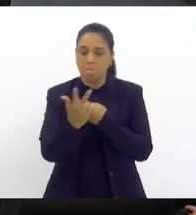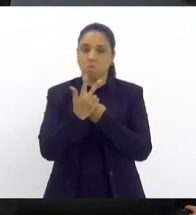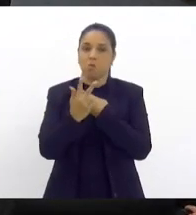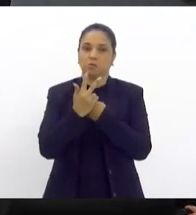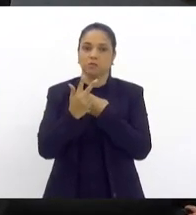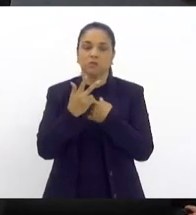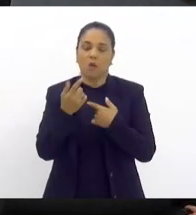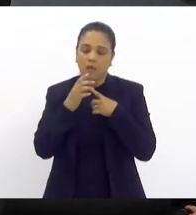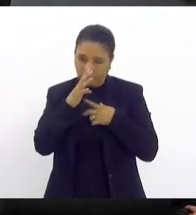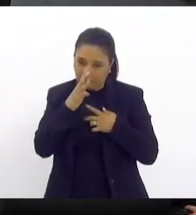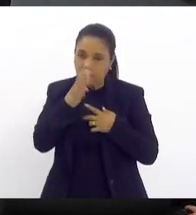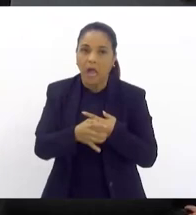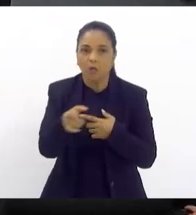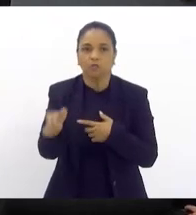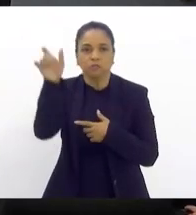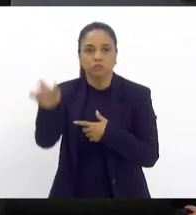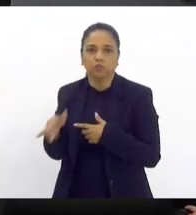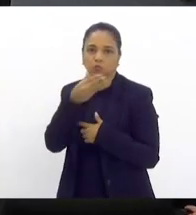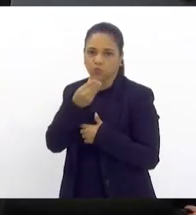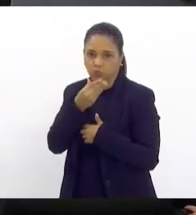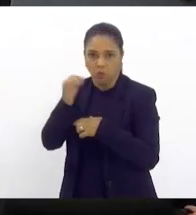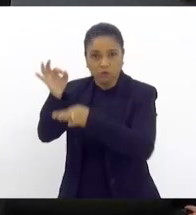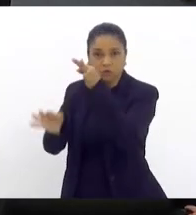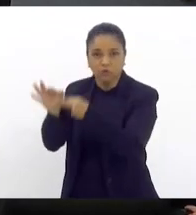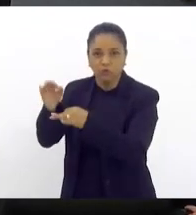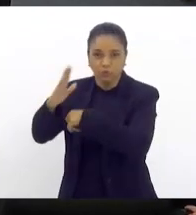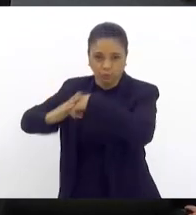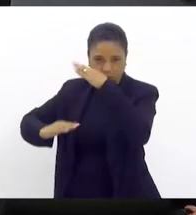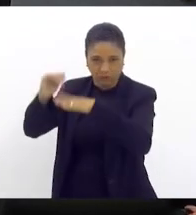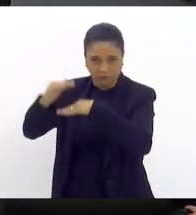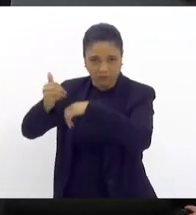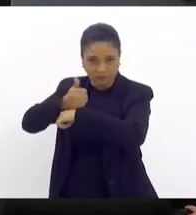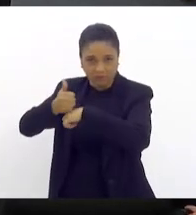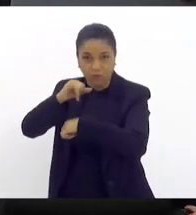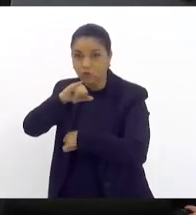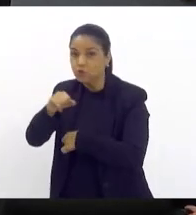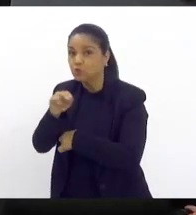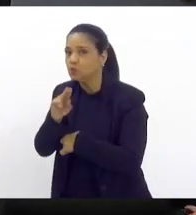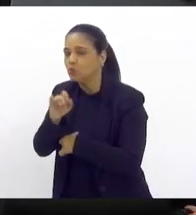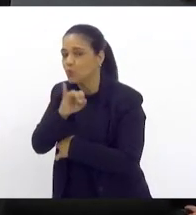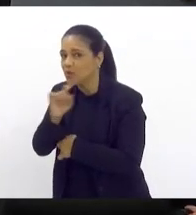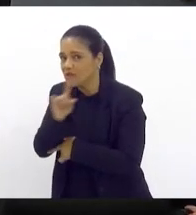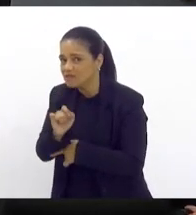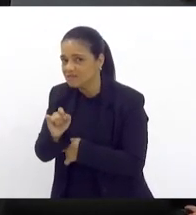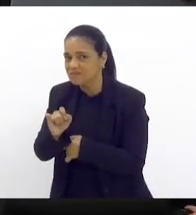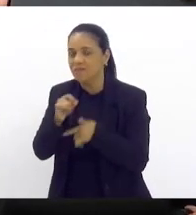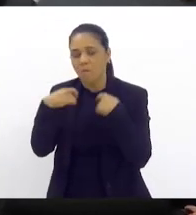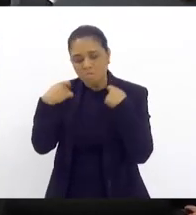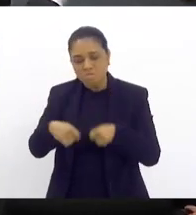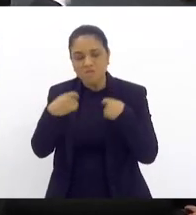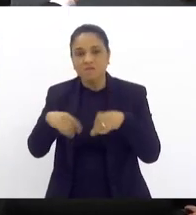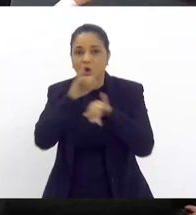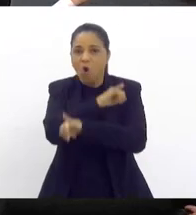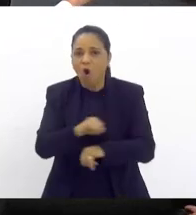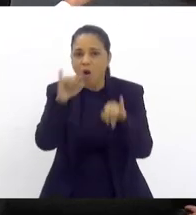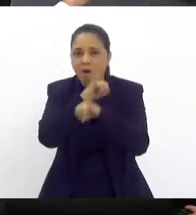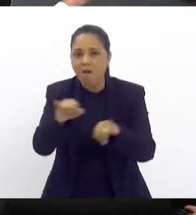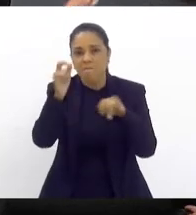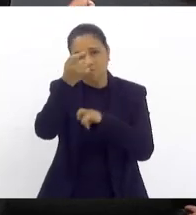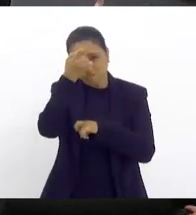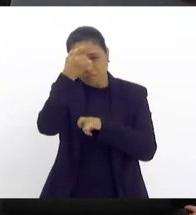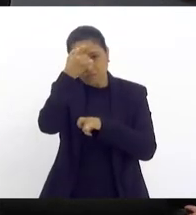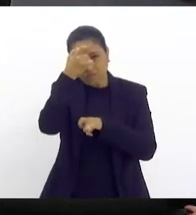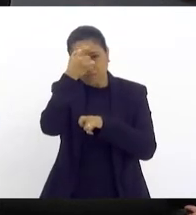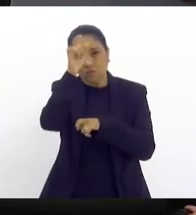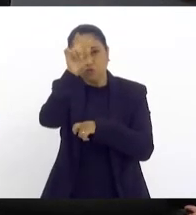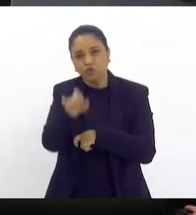denunciá-lo Então isso é fundamental é por isso que é cada vez mais importante Campa nhas de conscientização para as nossas